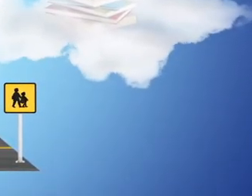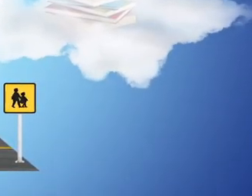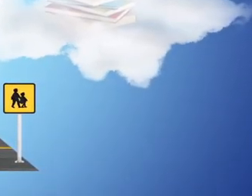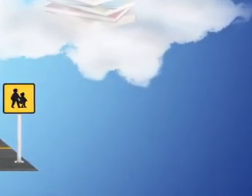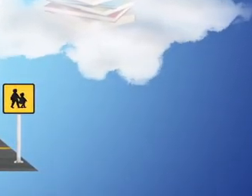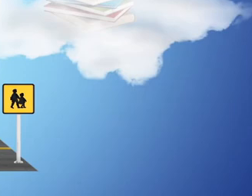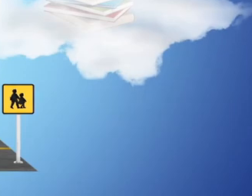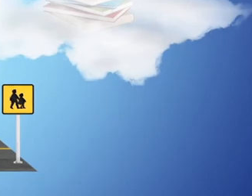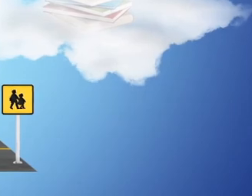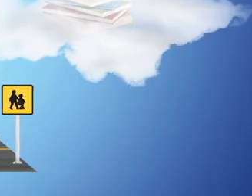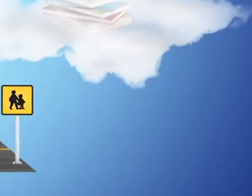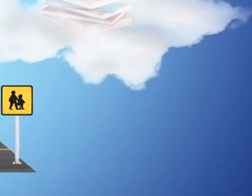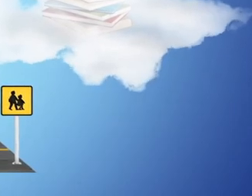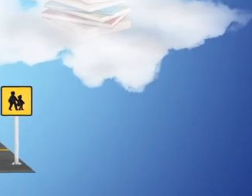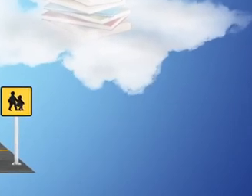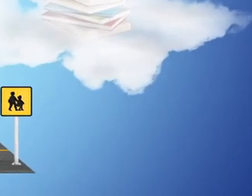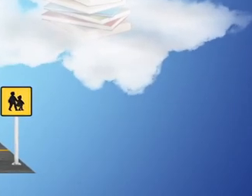por Quintena Coelho Transcrição e Legendas por